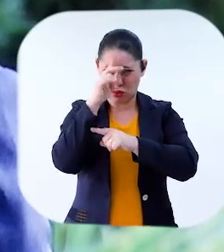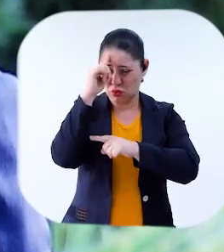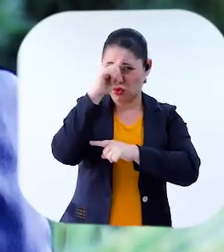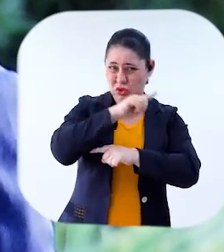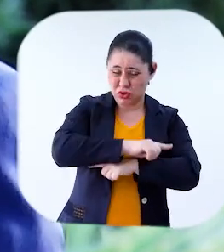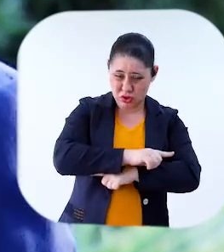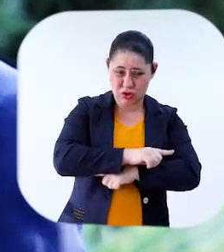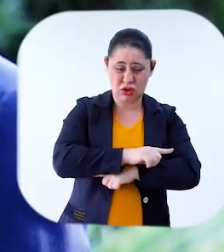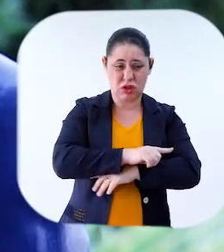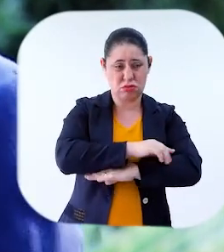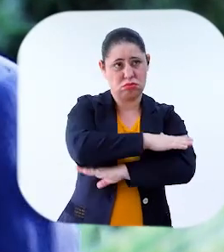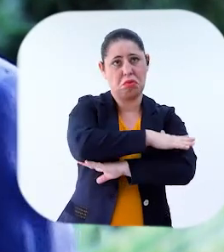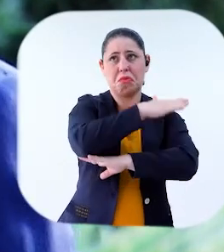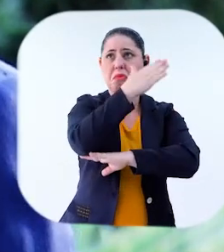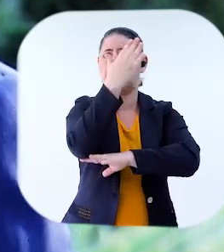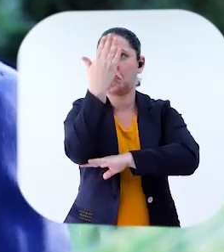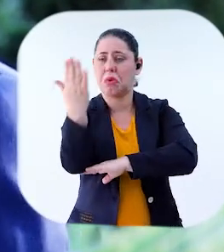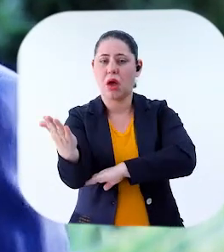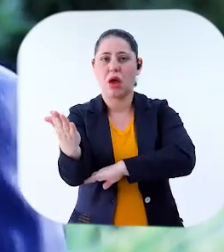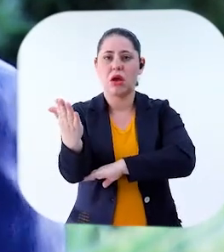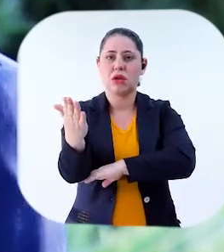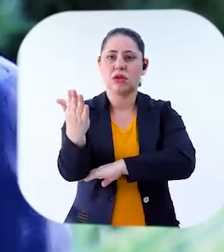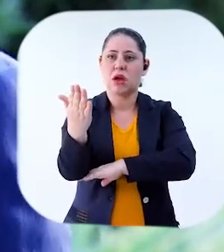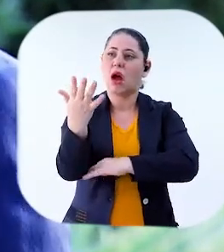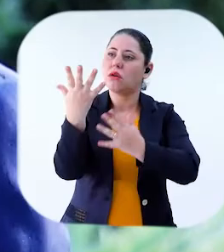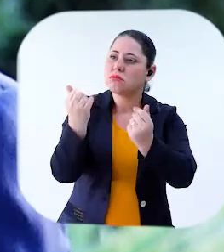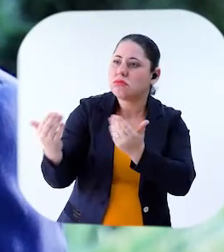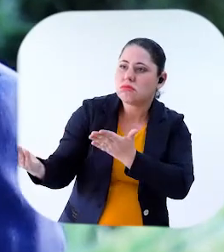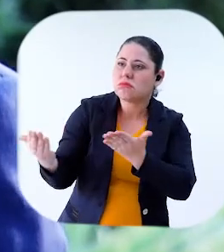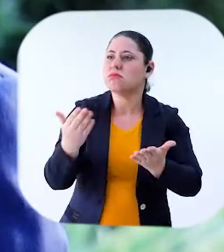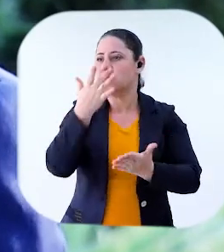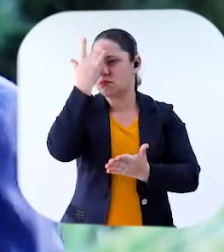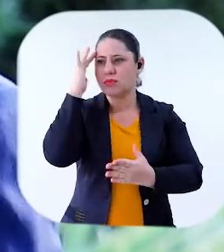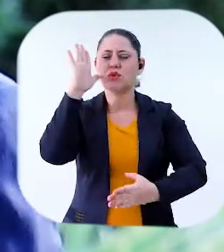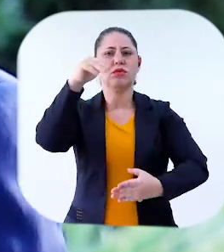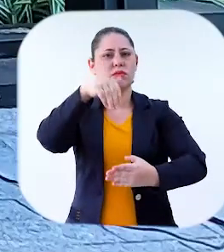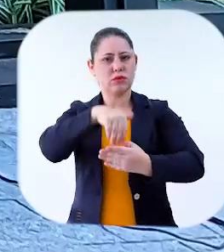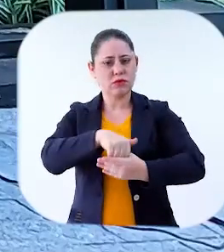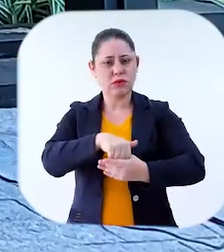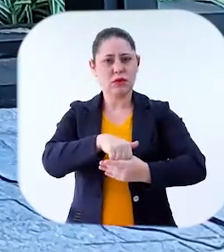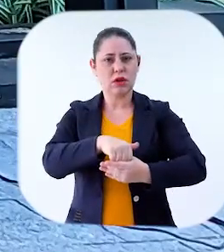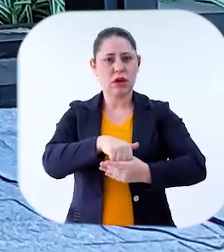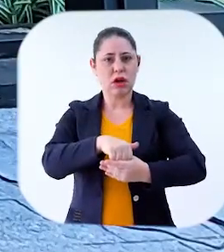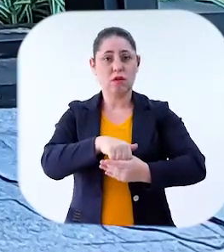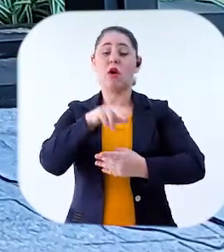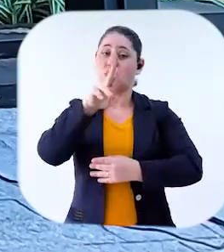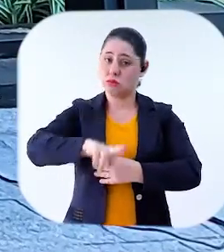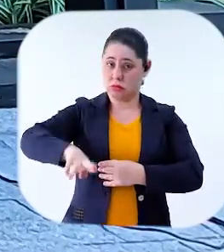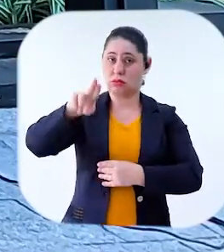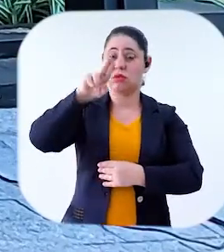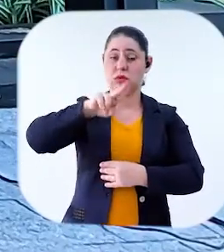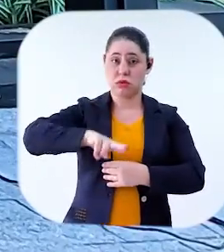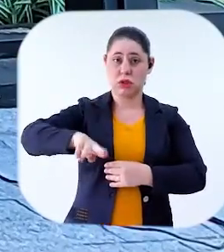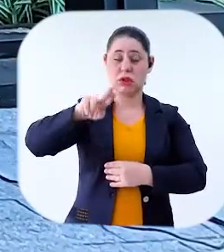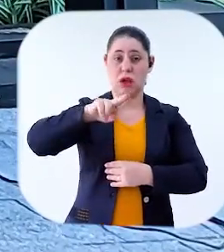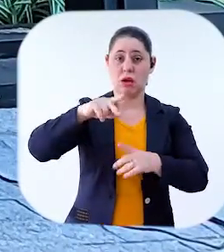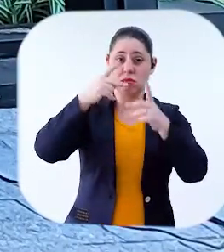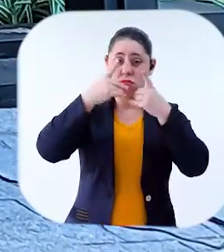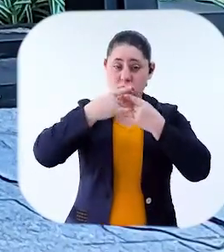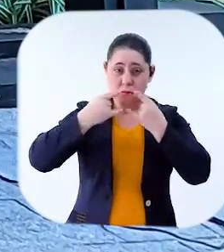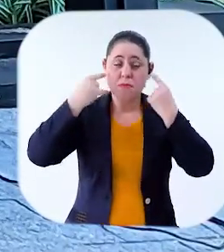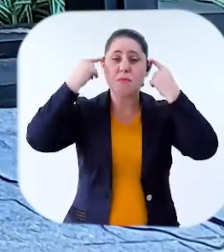dia inteiro, um mesário que vai ficar lá o dia inteiro recepcionando o eleitor para votar, mesmo que ele vá utilizar, por